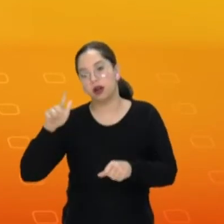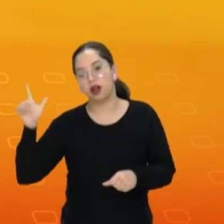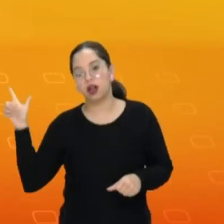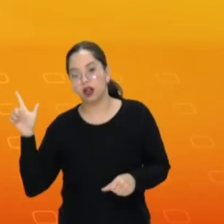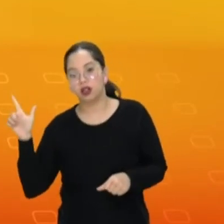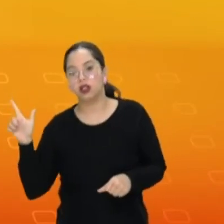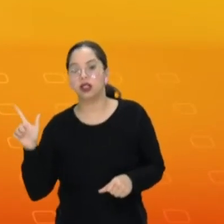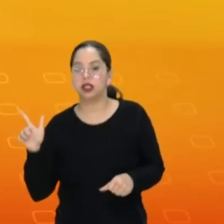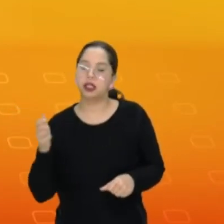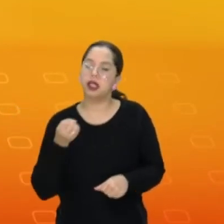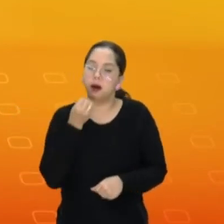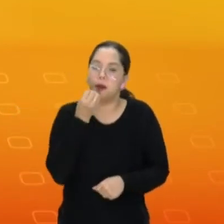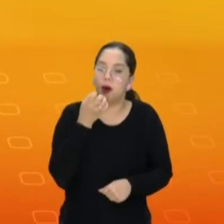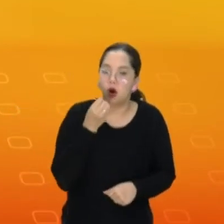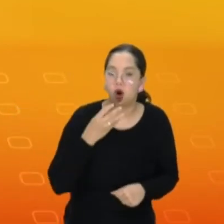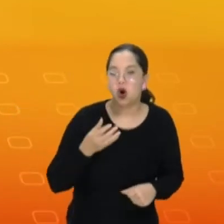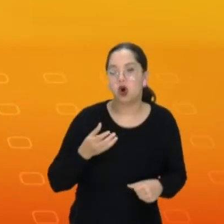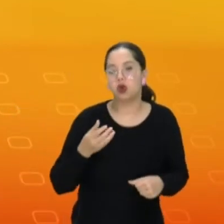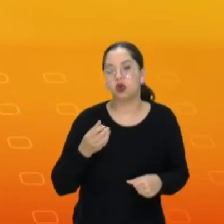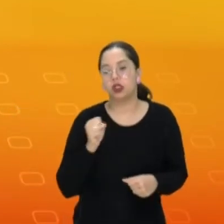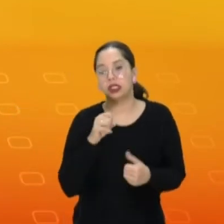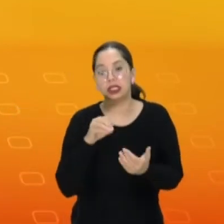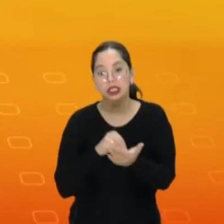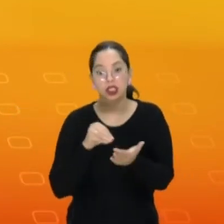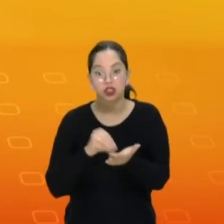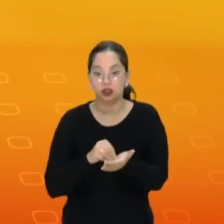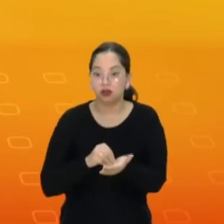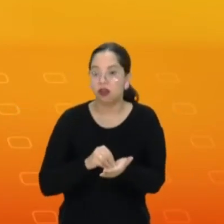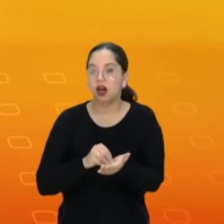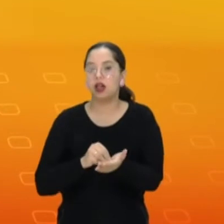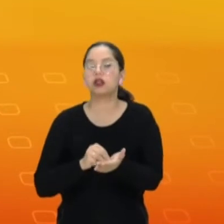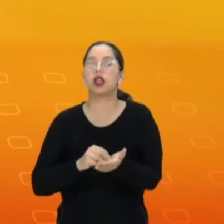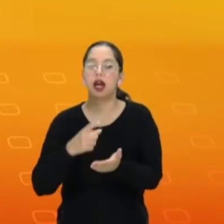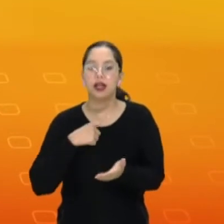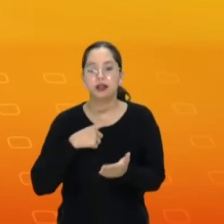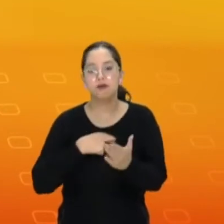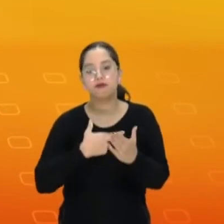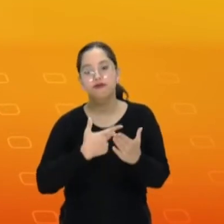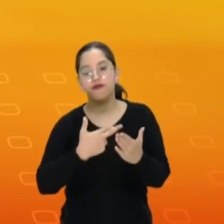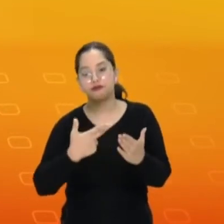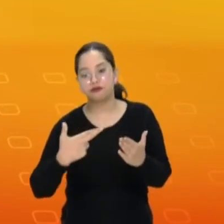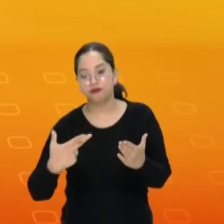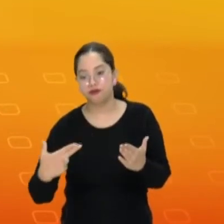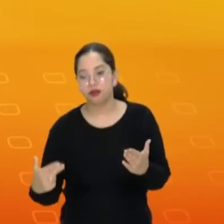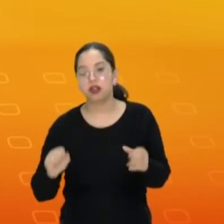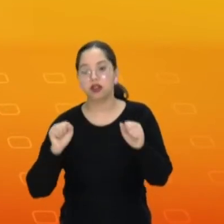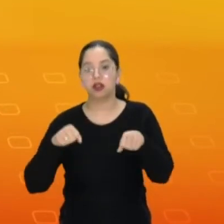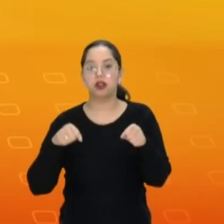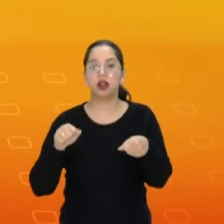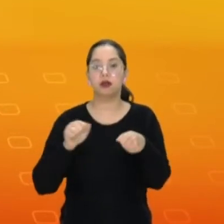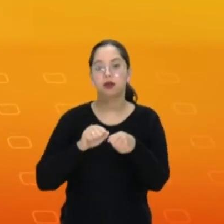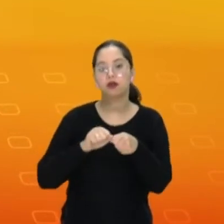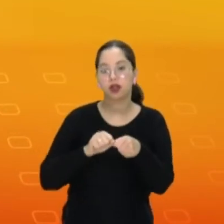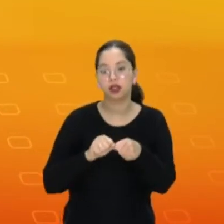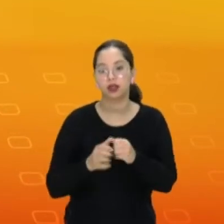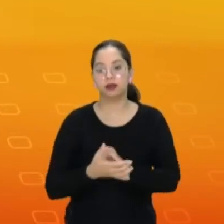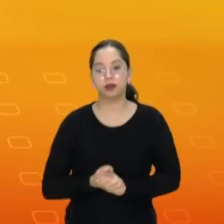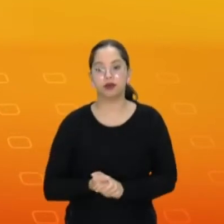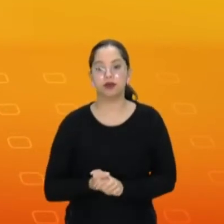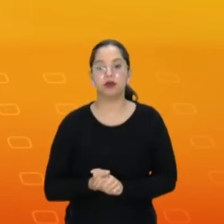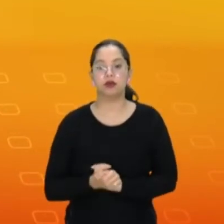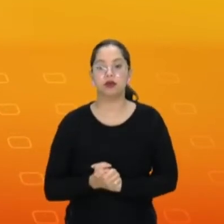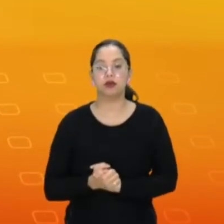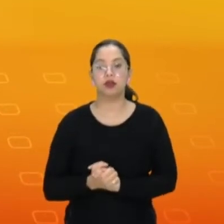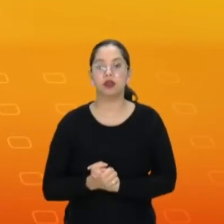pronto para Claro se eu já posso migrar serviço E aí tem formas de fazer isso não tem que a gente chama de host né que eu Like Teen